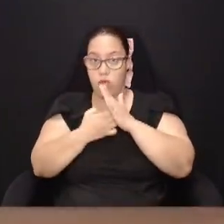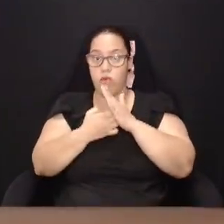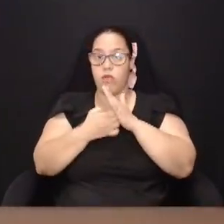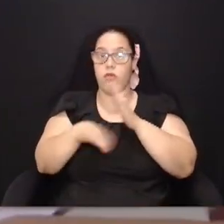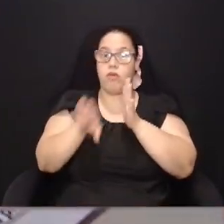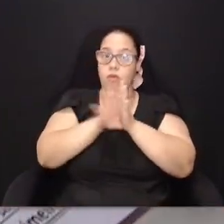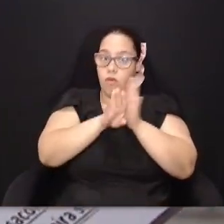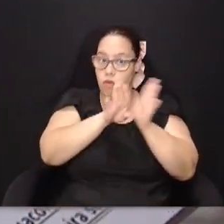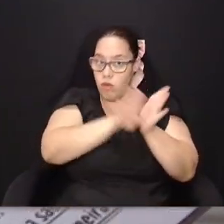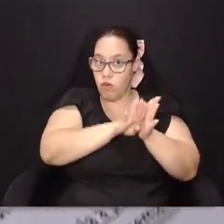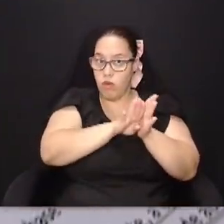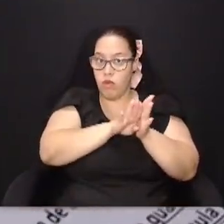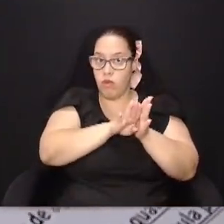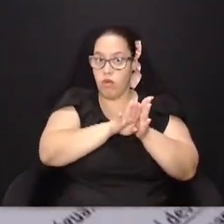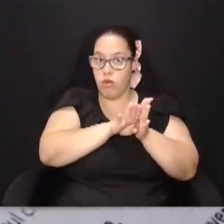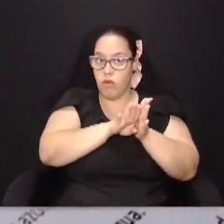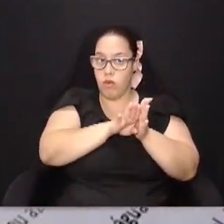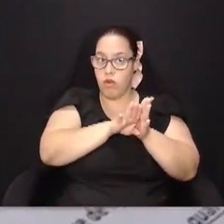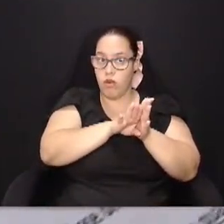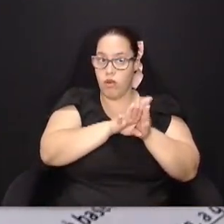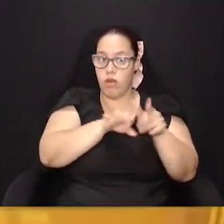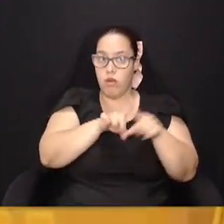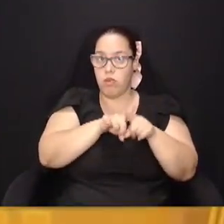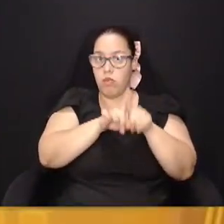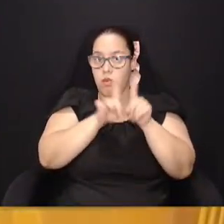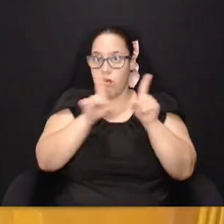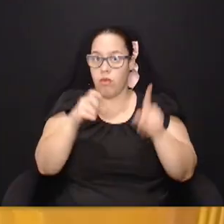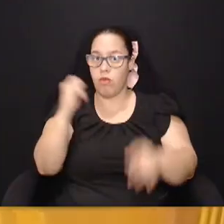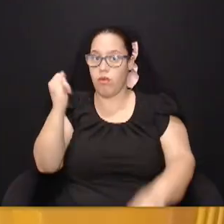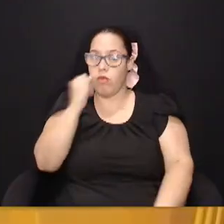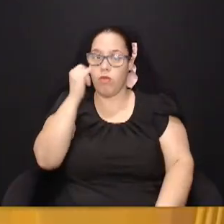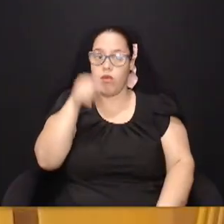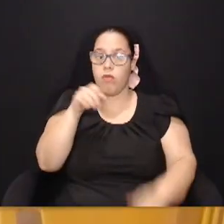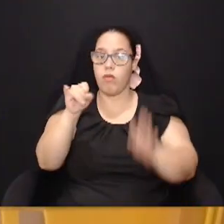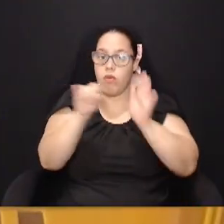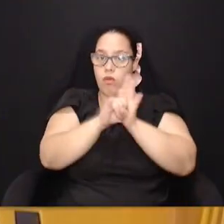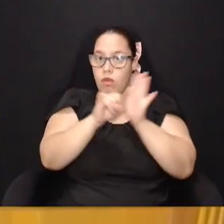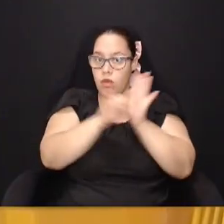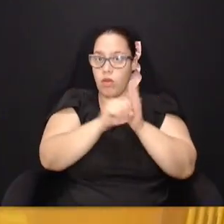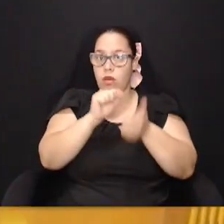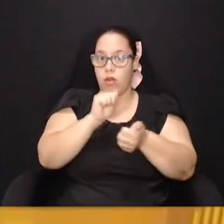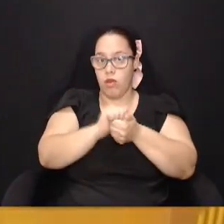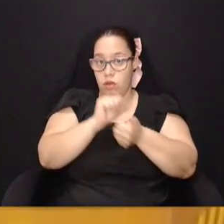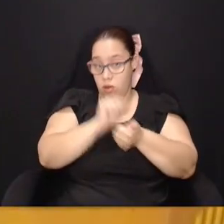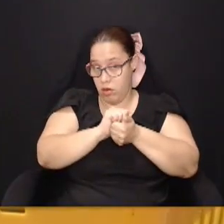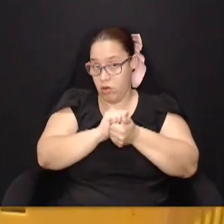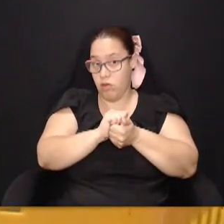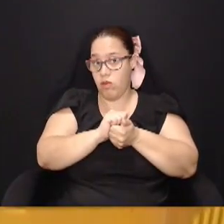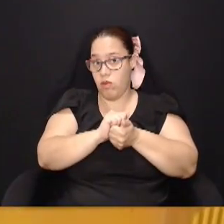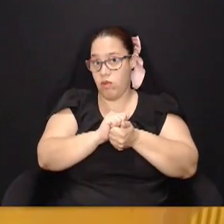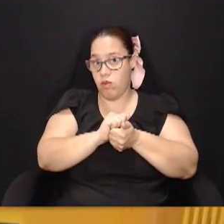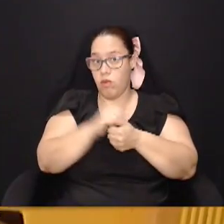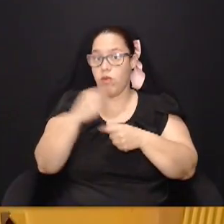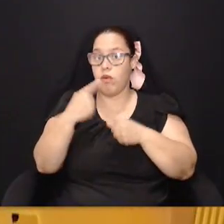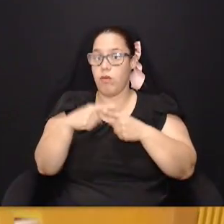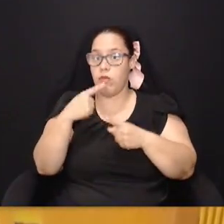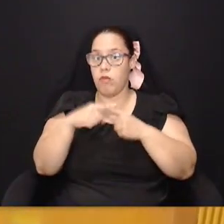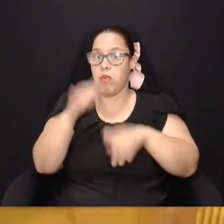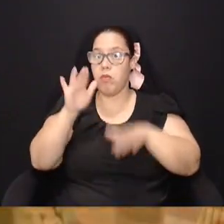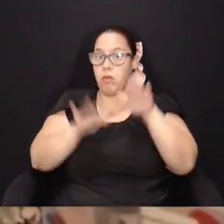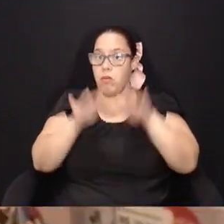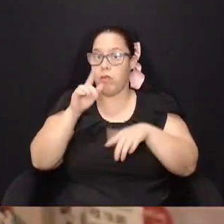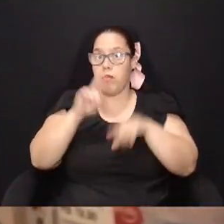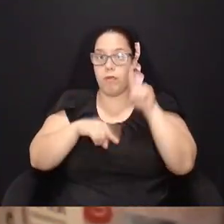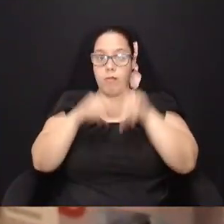mais baixos, mas assim, é importante você identificar a questão da qualidade, né? Porque assim, dependendo do produto, ele precisa